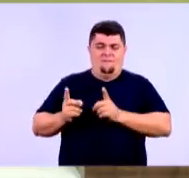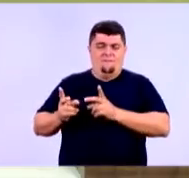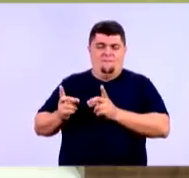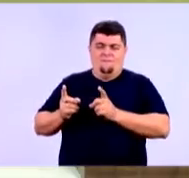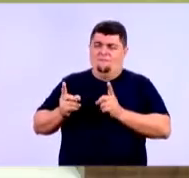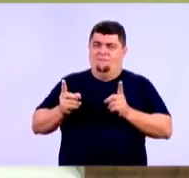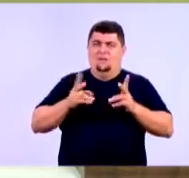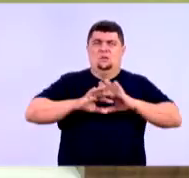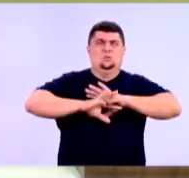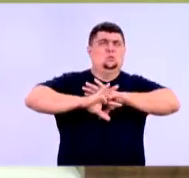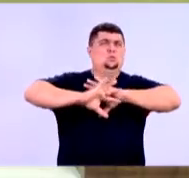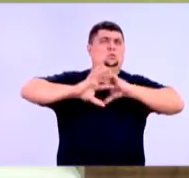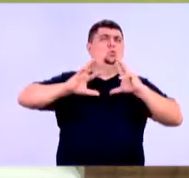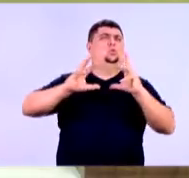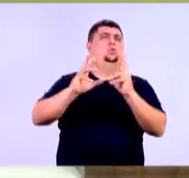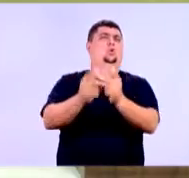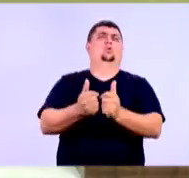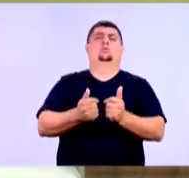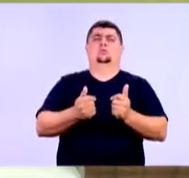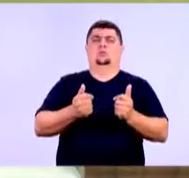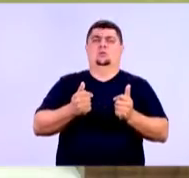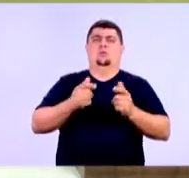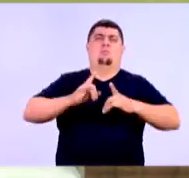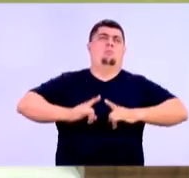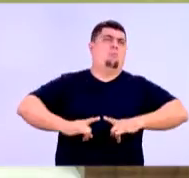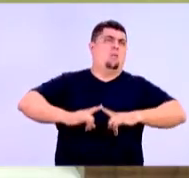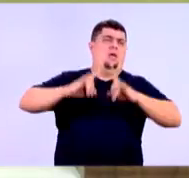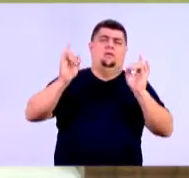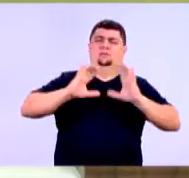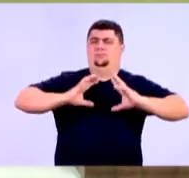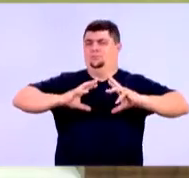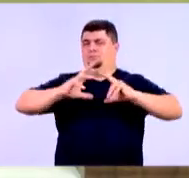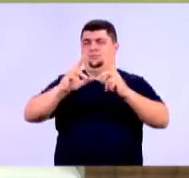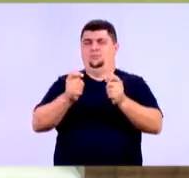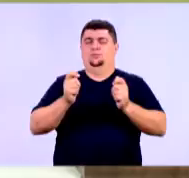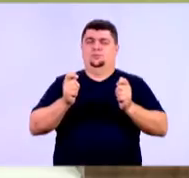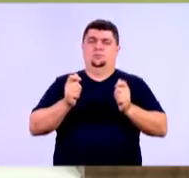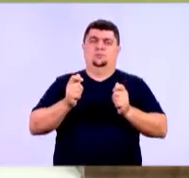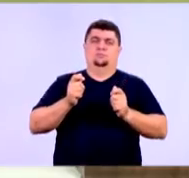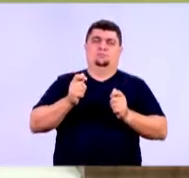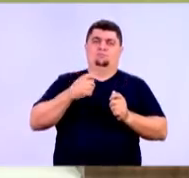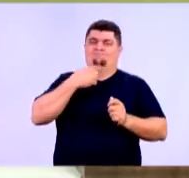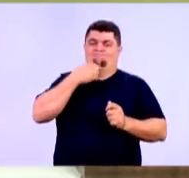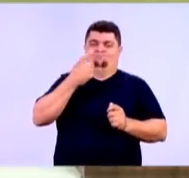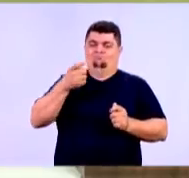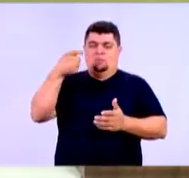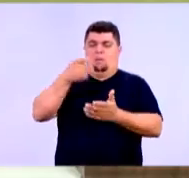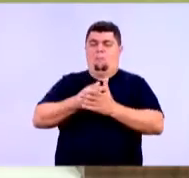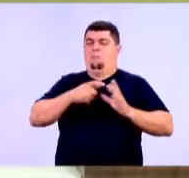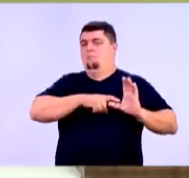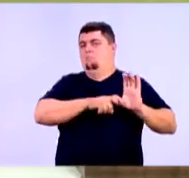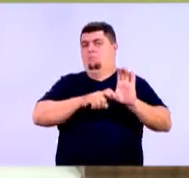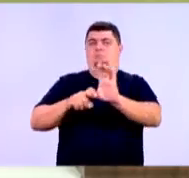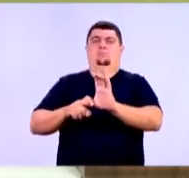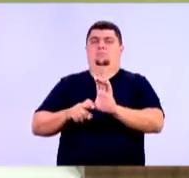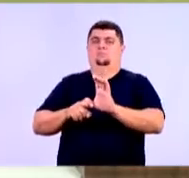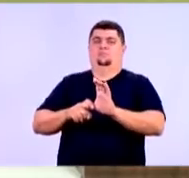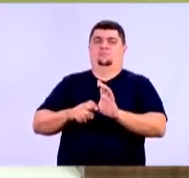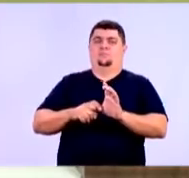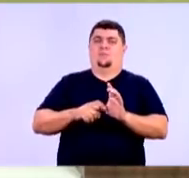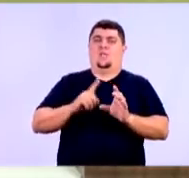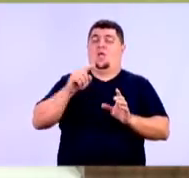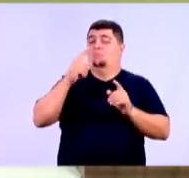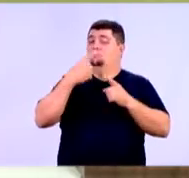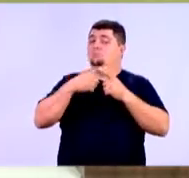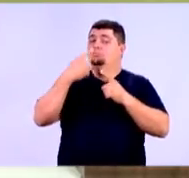bens, vendendo o local, né, vendendo o prédio que ela possua, ela não consiga pagar suas dívidas,